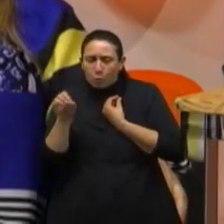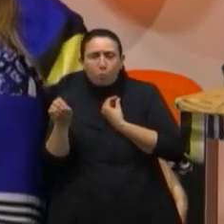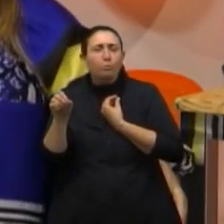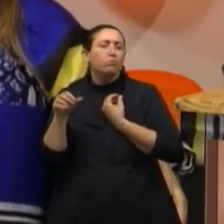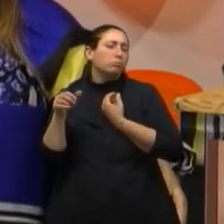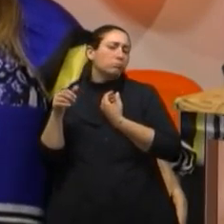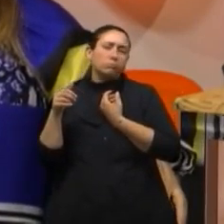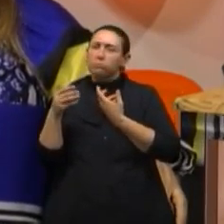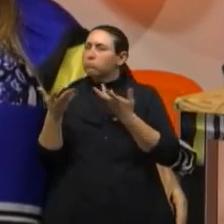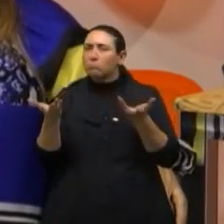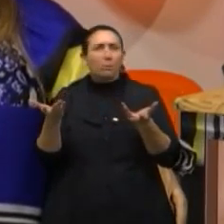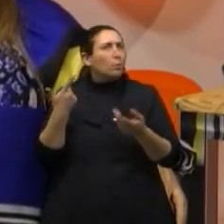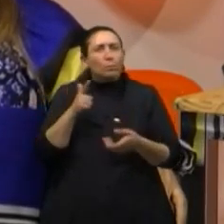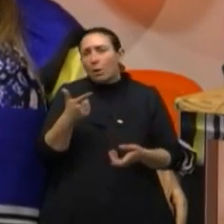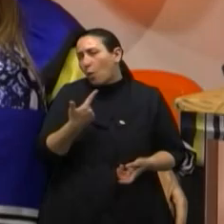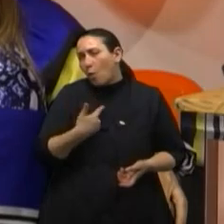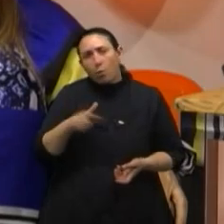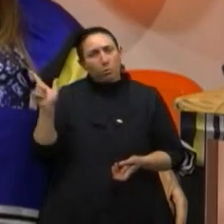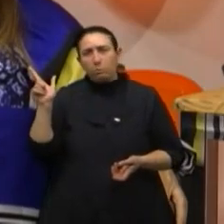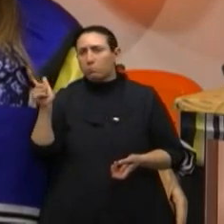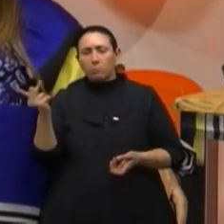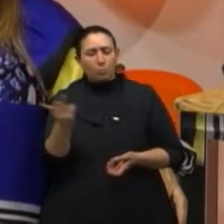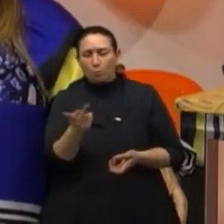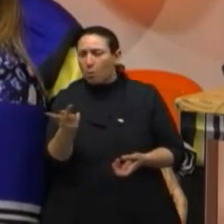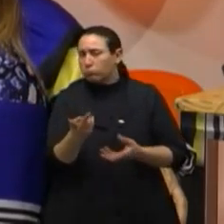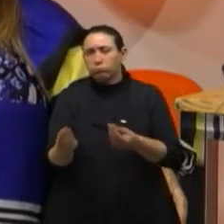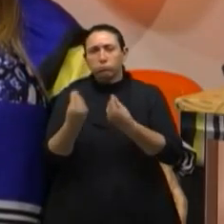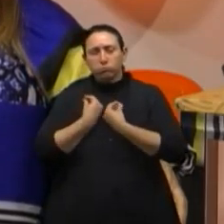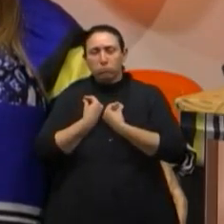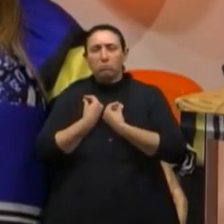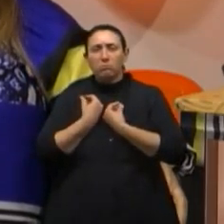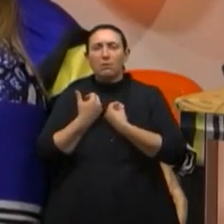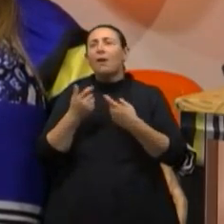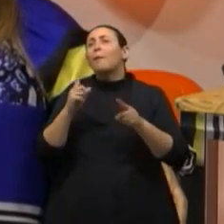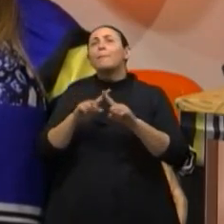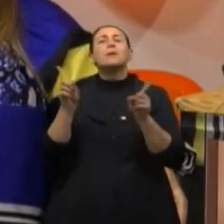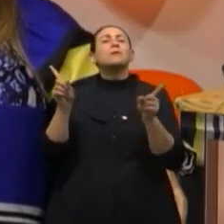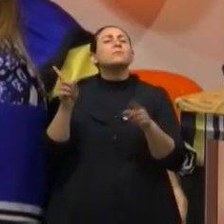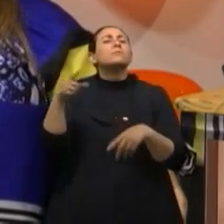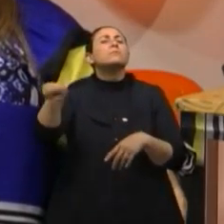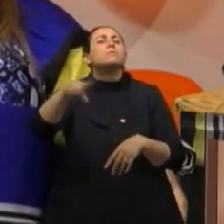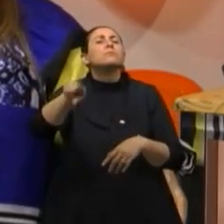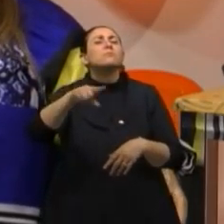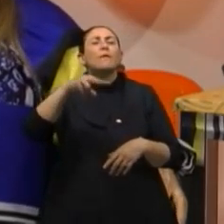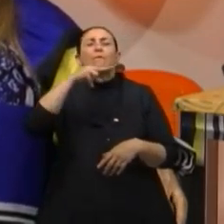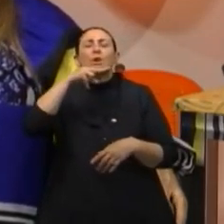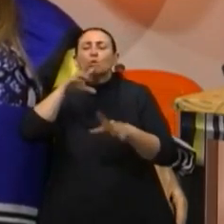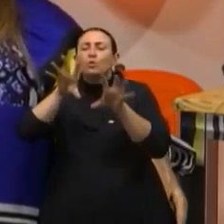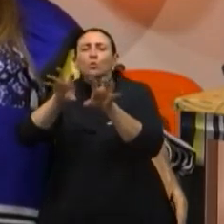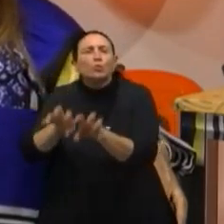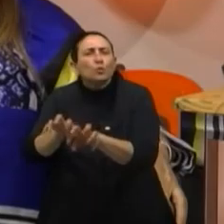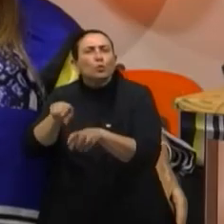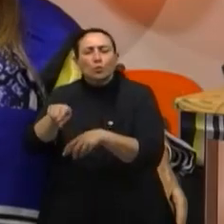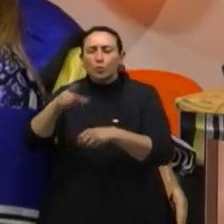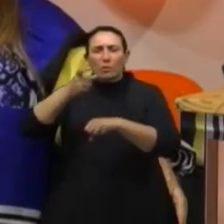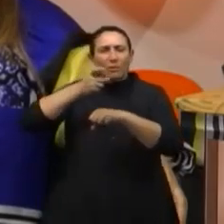n não não existe outra comparável ah mas os vegetais verdes escuros tem mas a